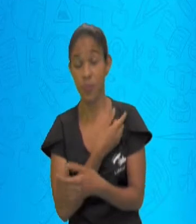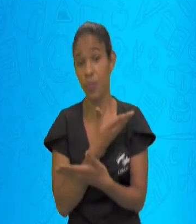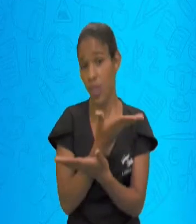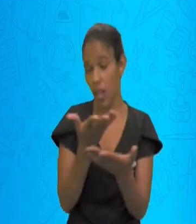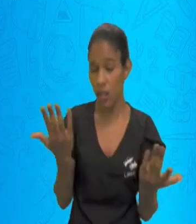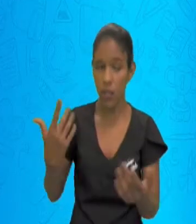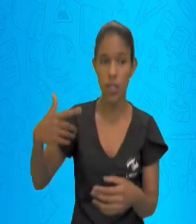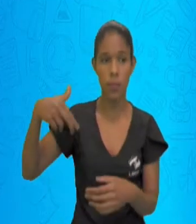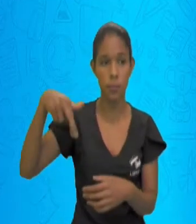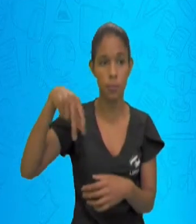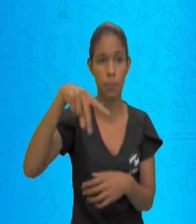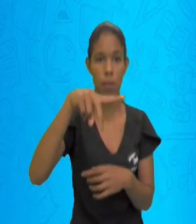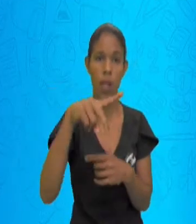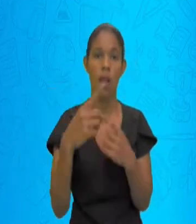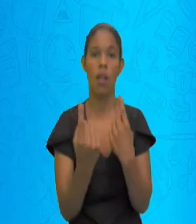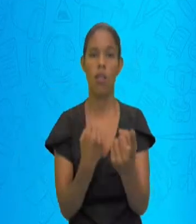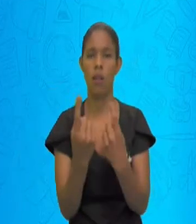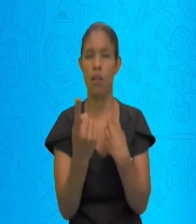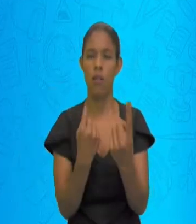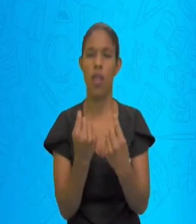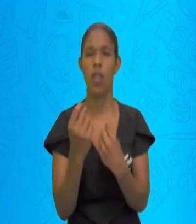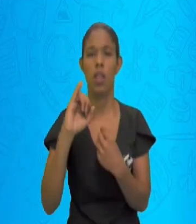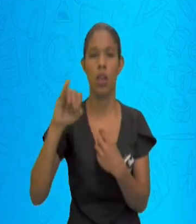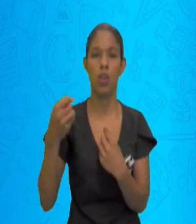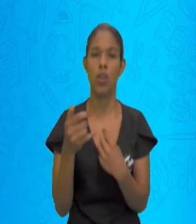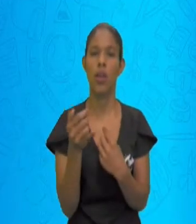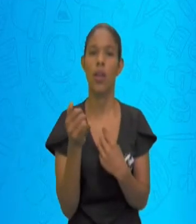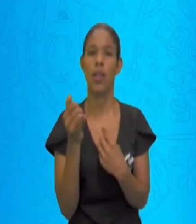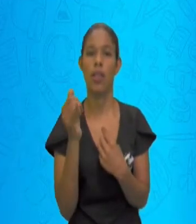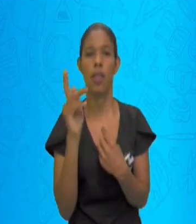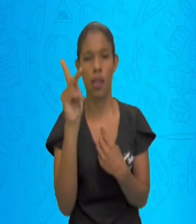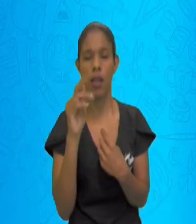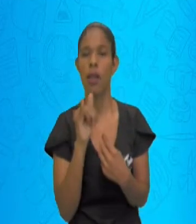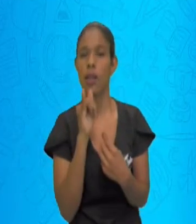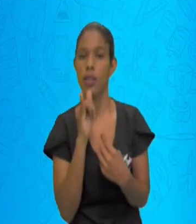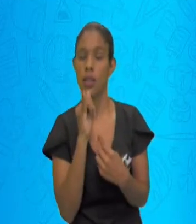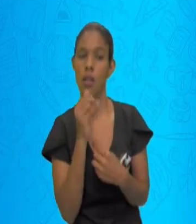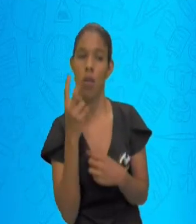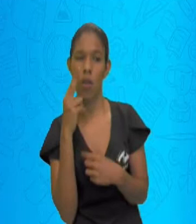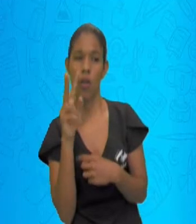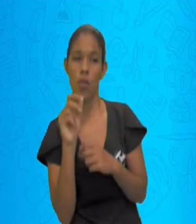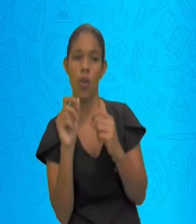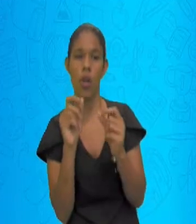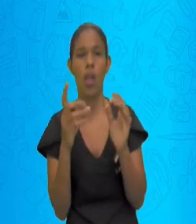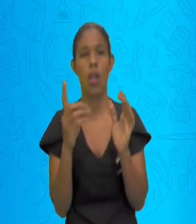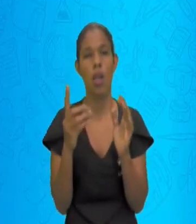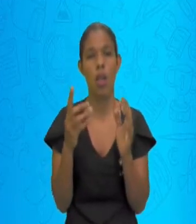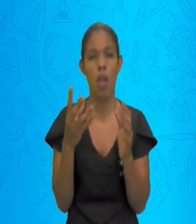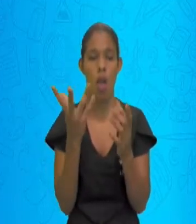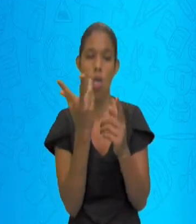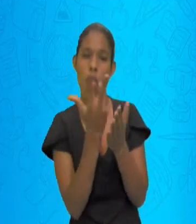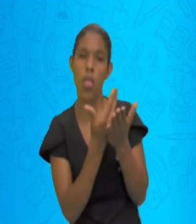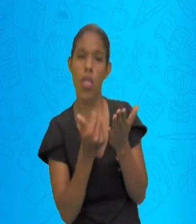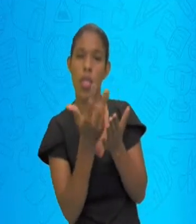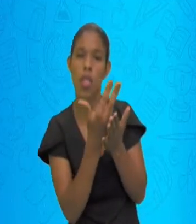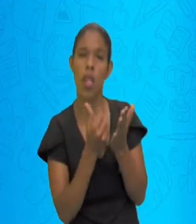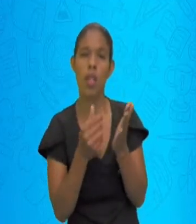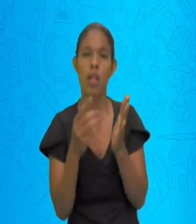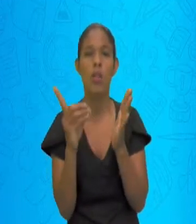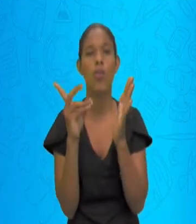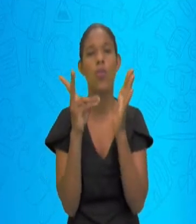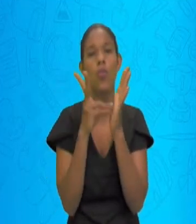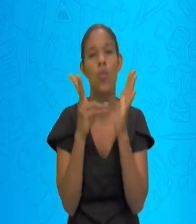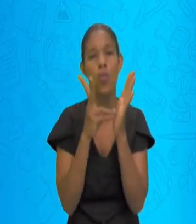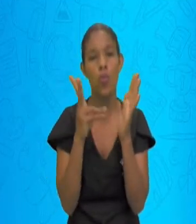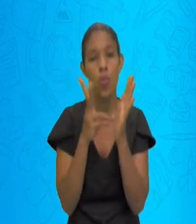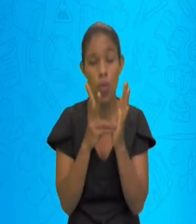por exemplo, na Avenida JK, você encontra lá a figura de um índio. Nós podemos colocar um índio que pertenceu à nossa